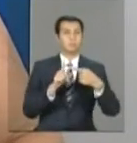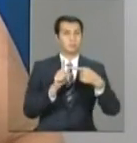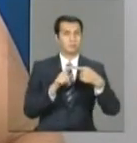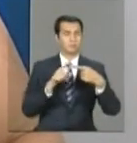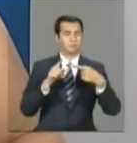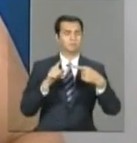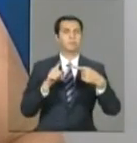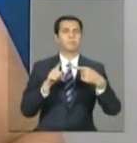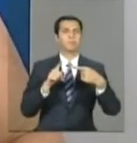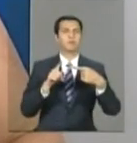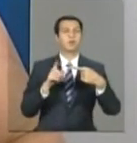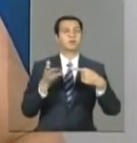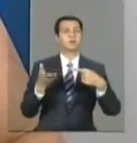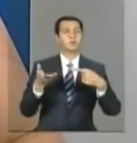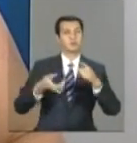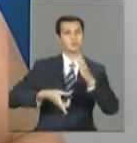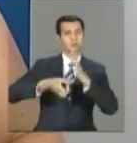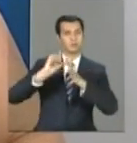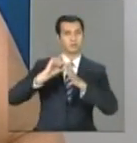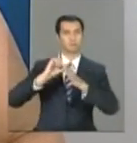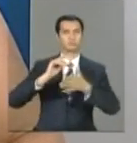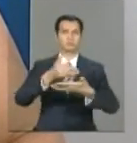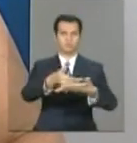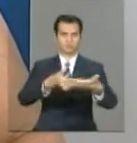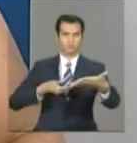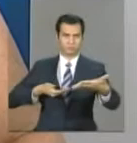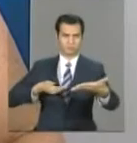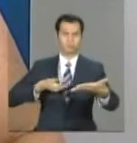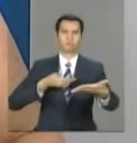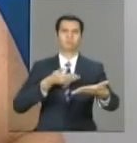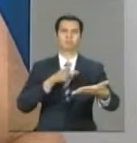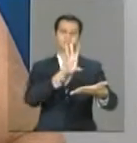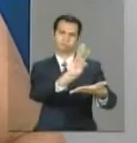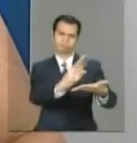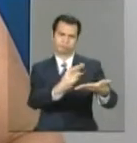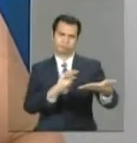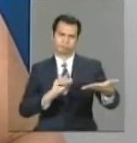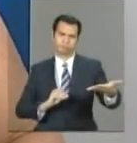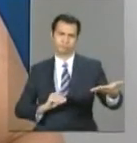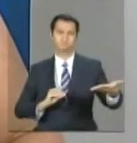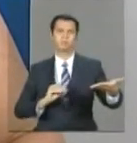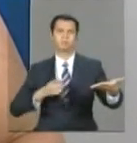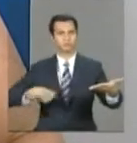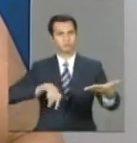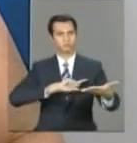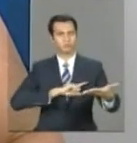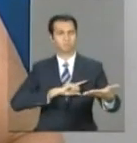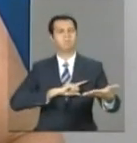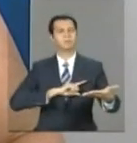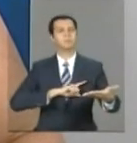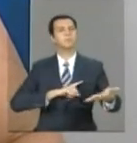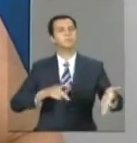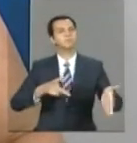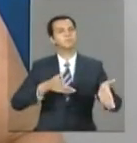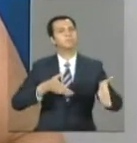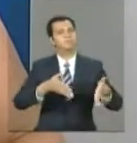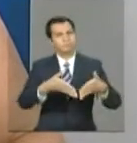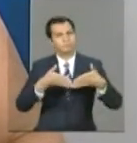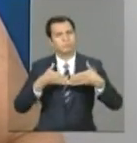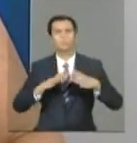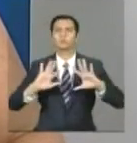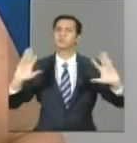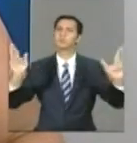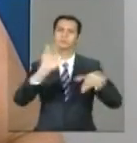o processo de revisão do formulário, nós fizemos o máximo possível para poder envolver estados e municípios